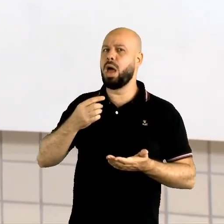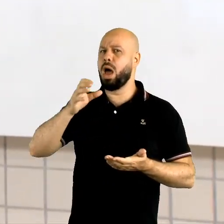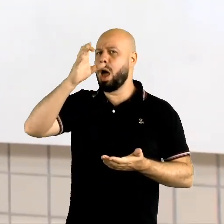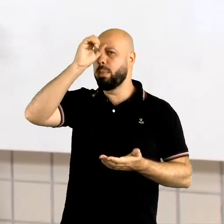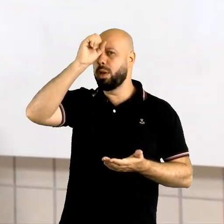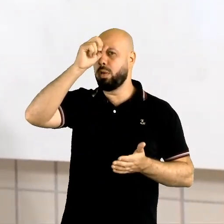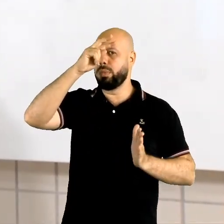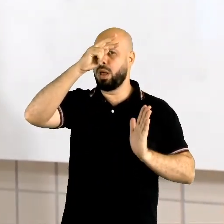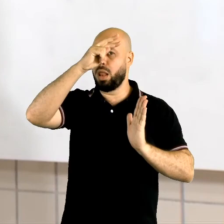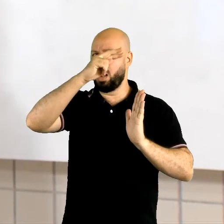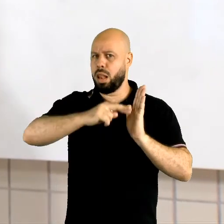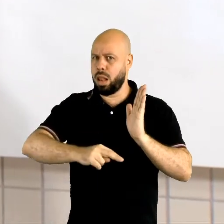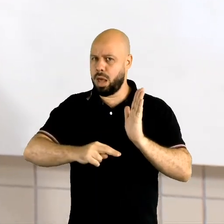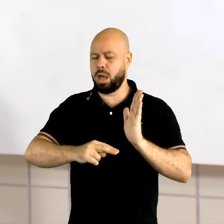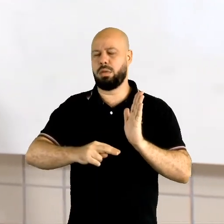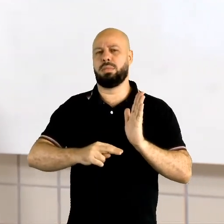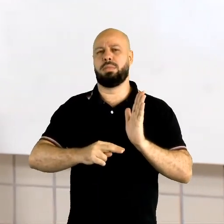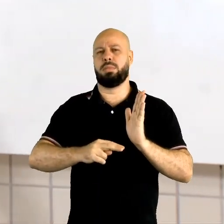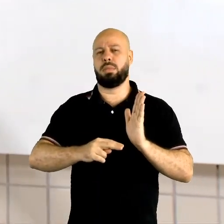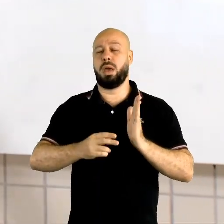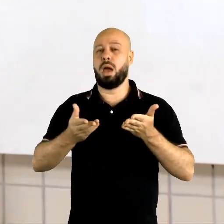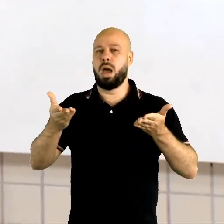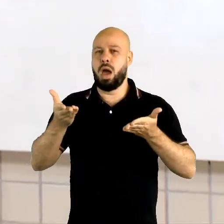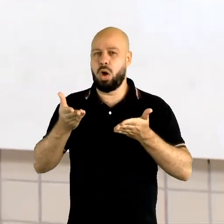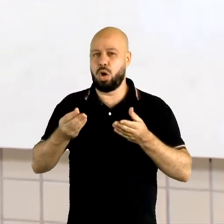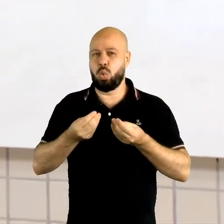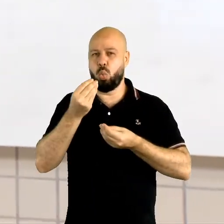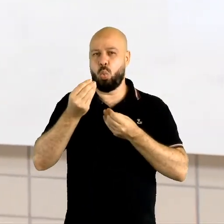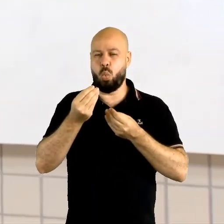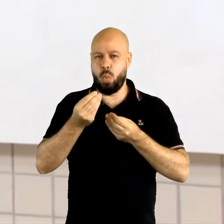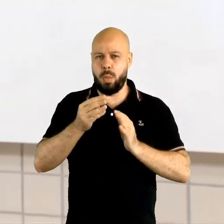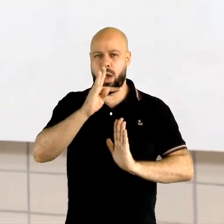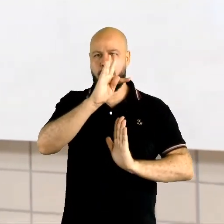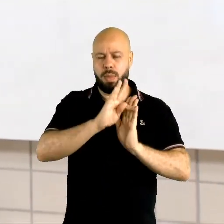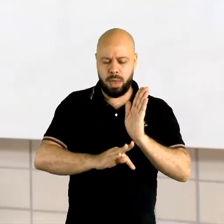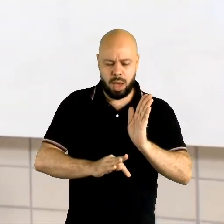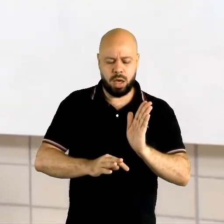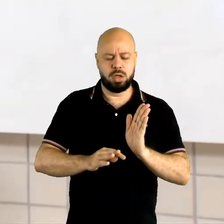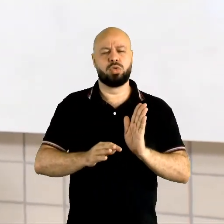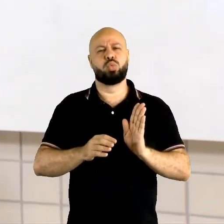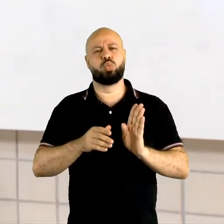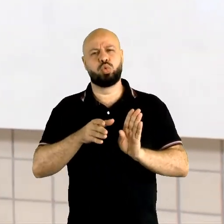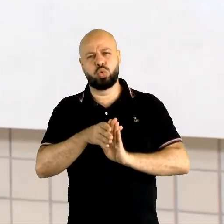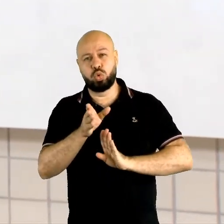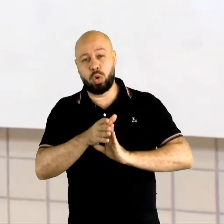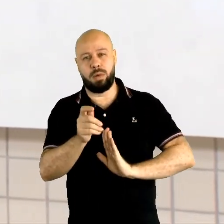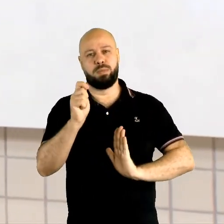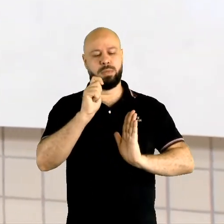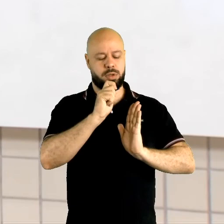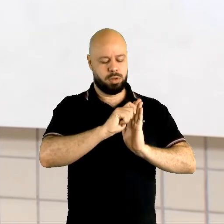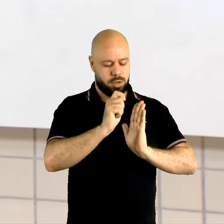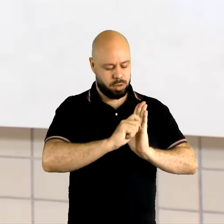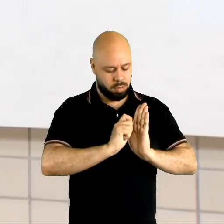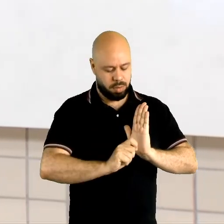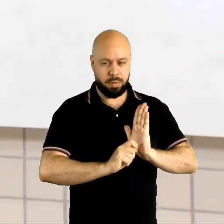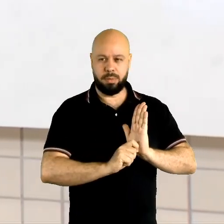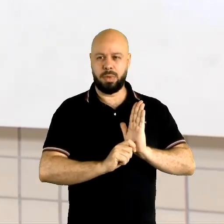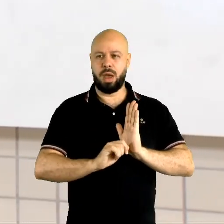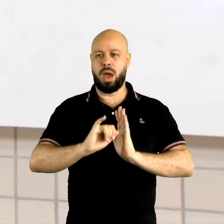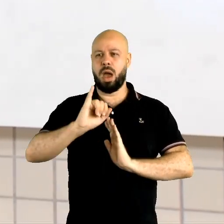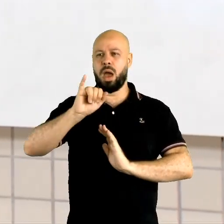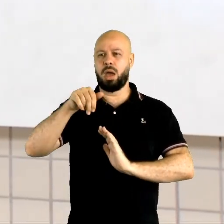texto instrucional leitura, agora a gente vai ver escrita. O que é o gênero textual injuntivo